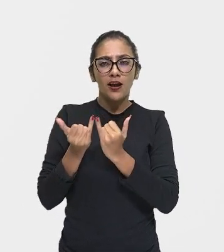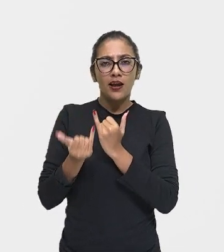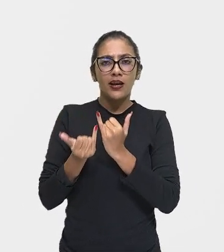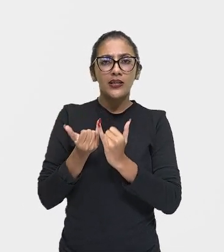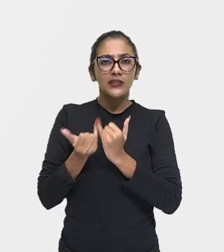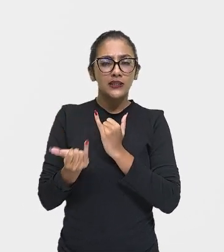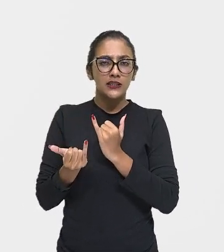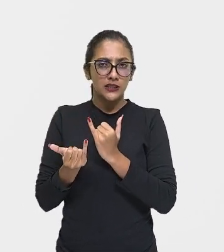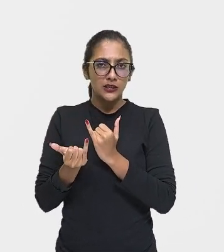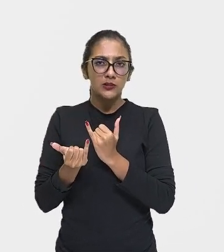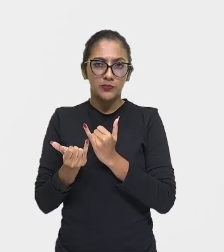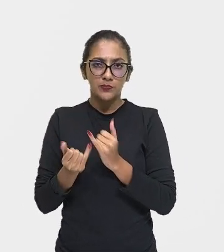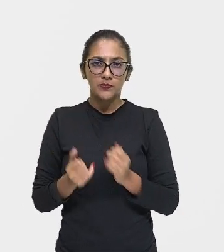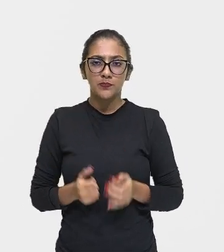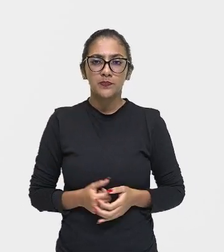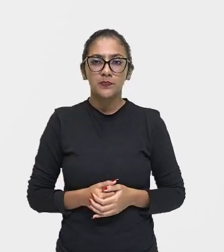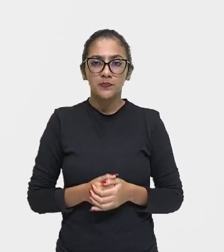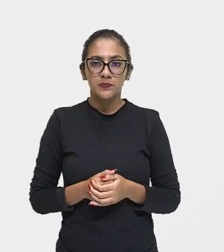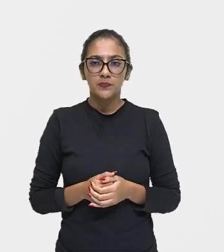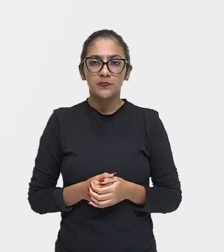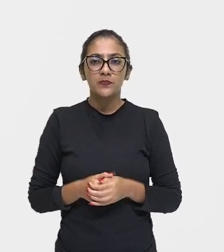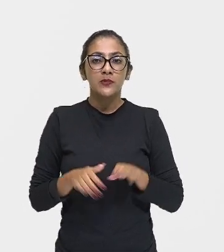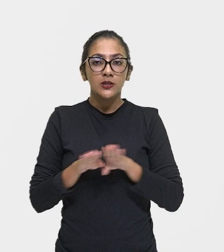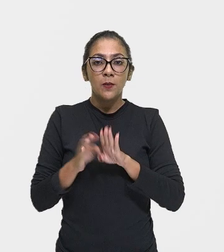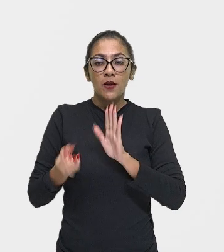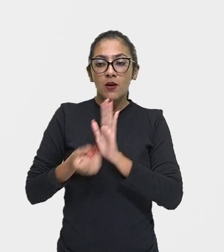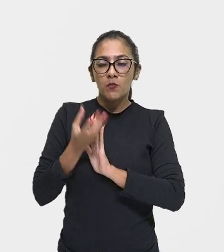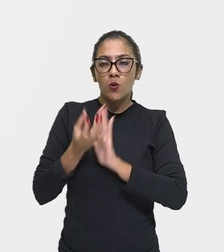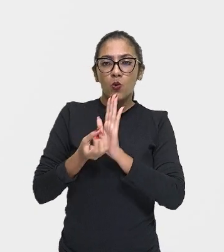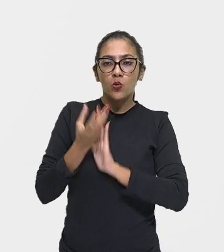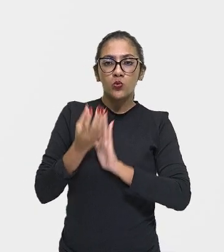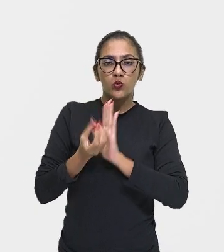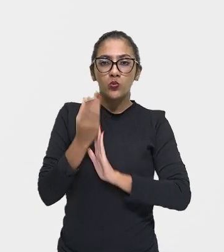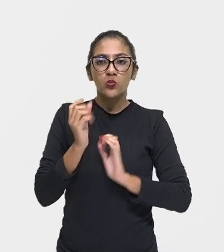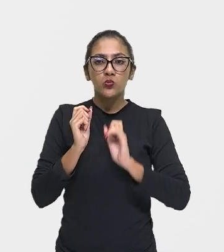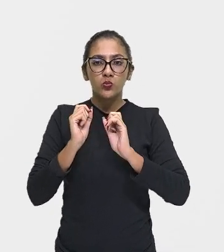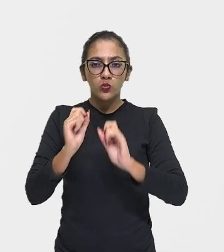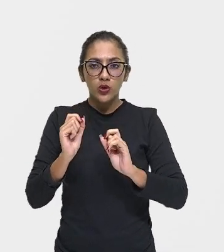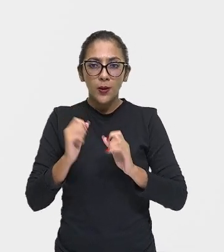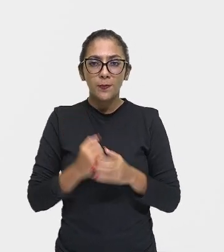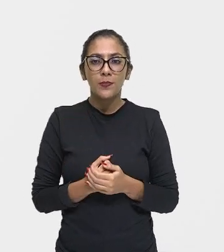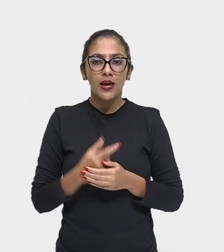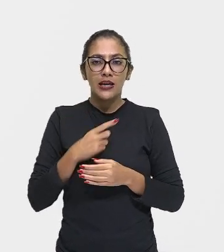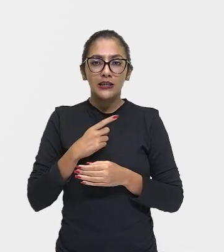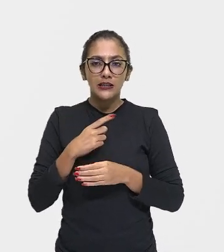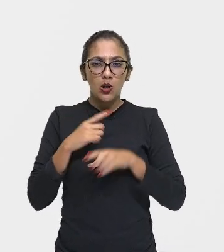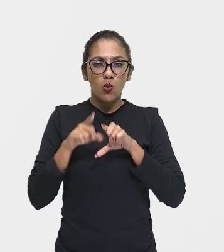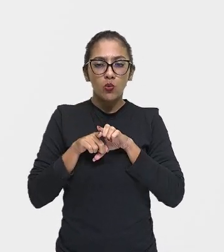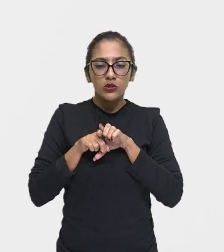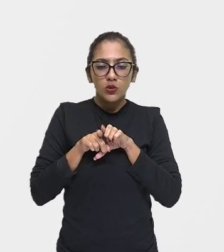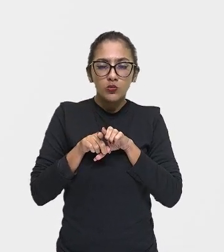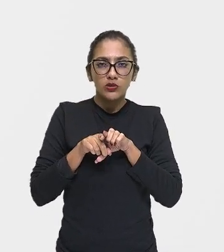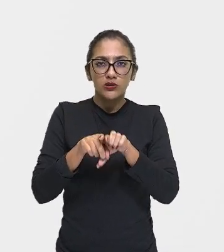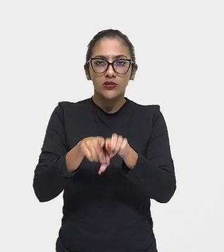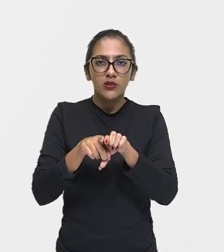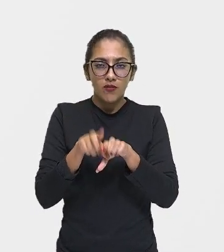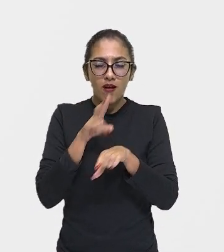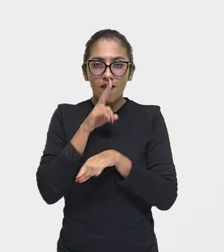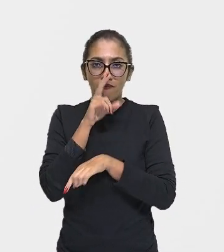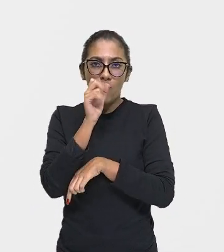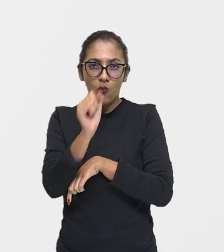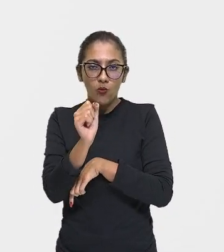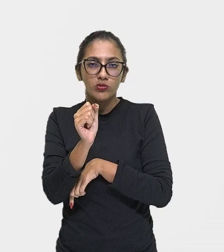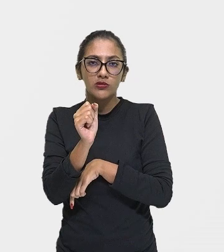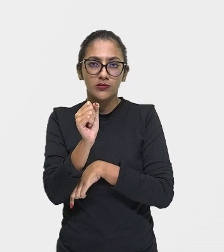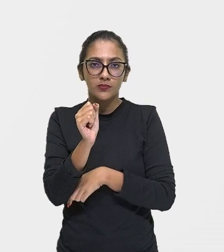motora imprimida e é produzida na direção de linha reta na qual aquela